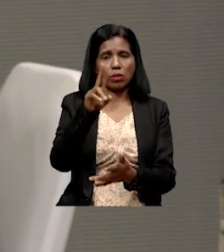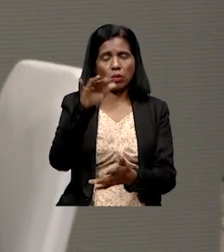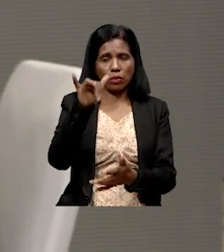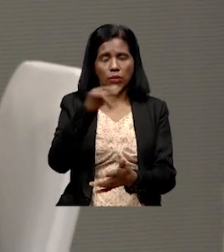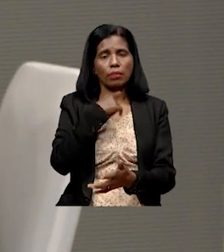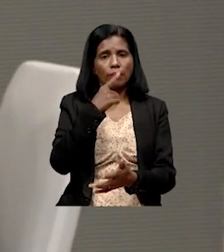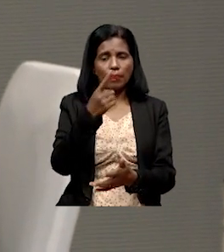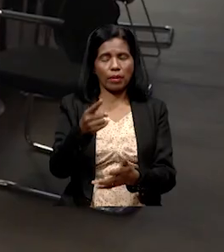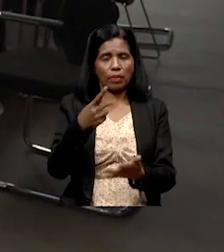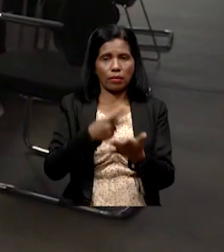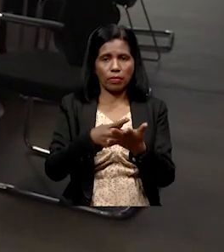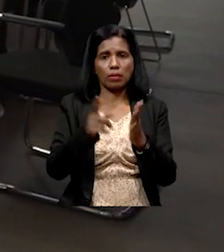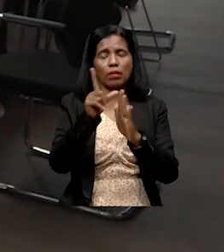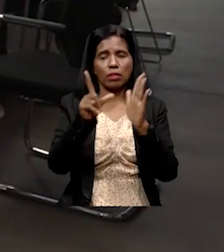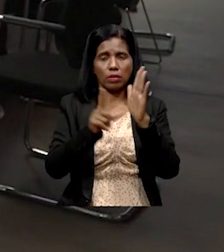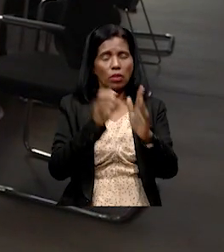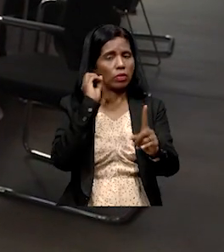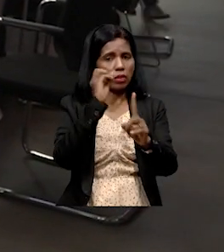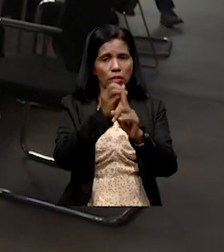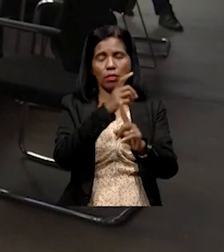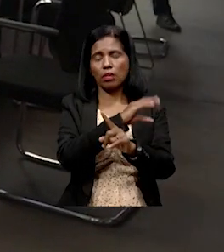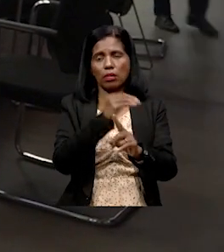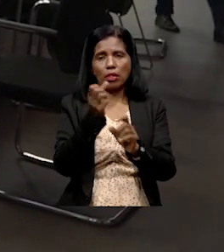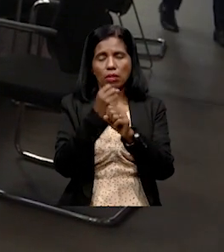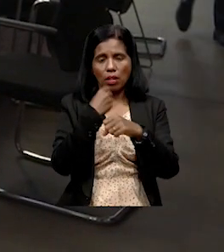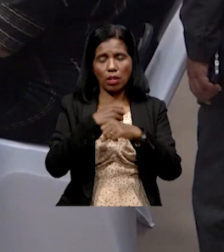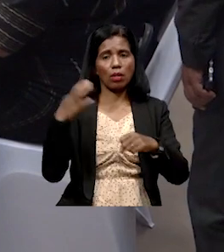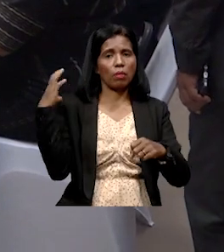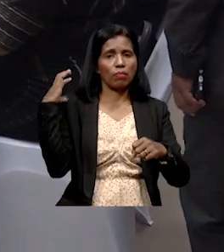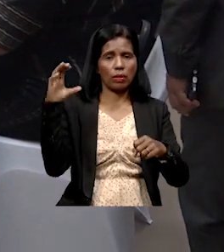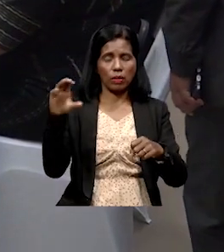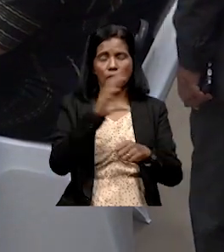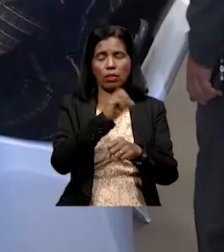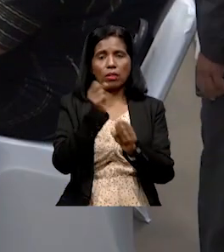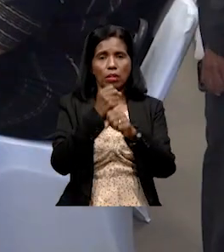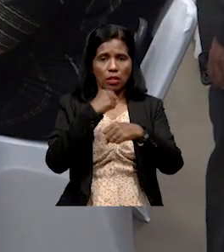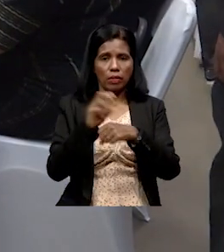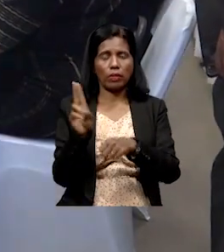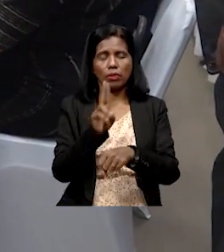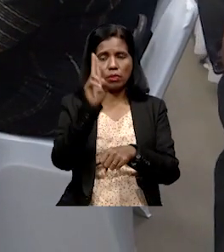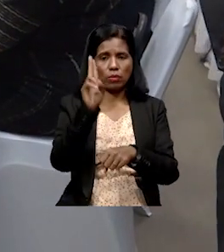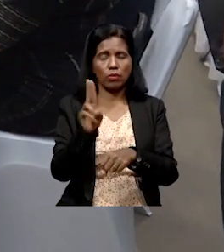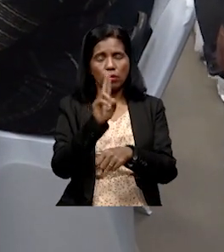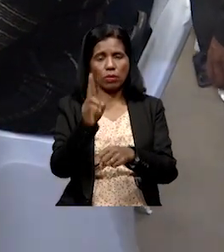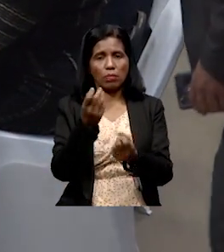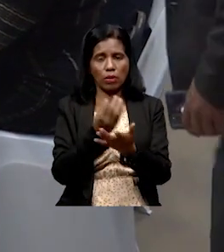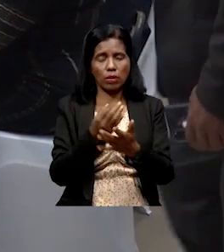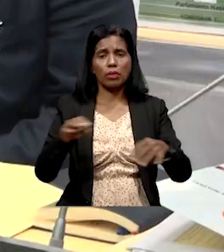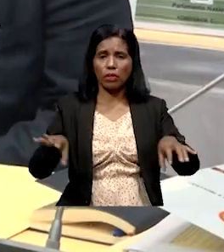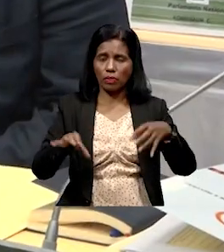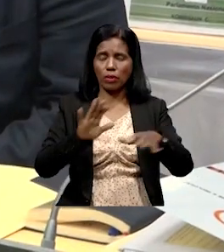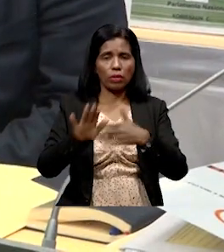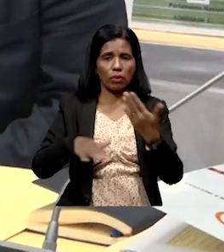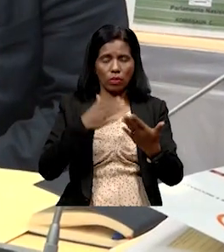decreto lei ne ho objetivo atualo regulação ba competência atu autoriza realização despesa nian o si serviço no